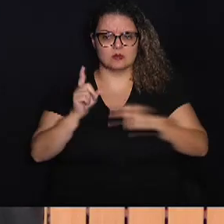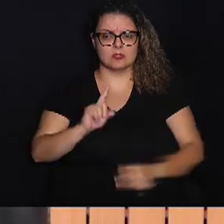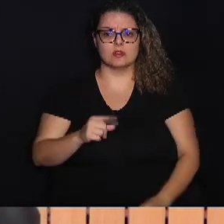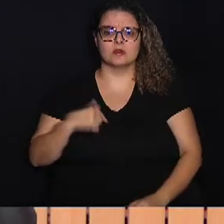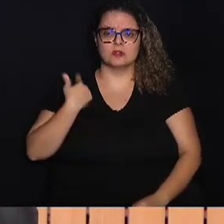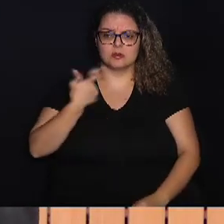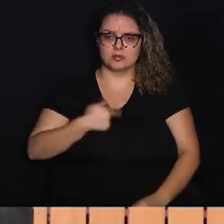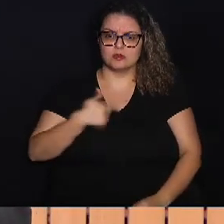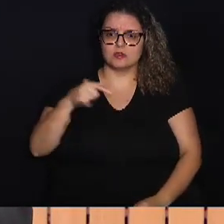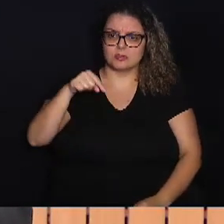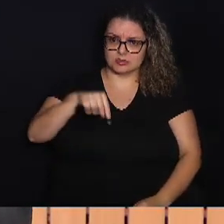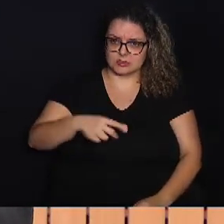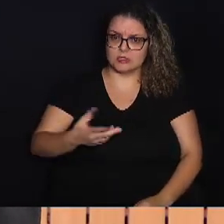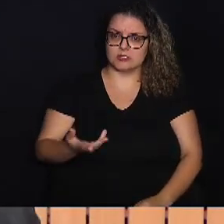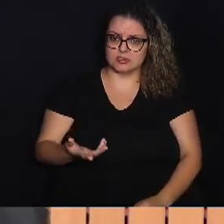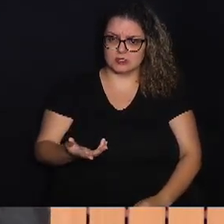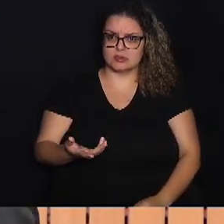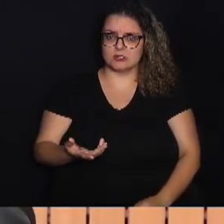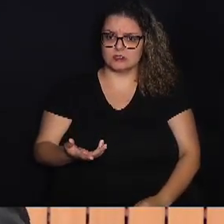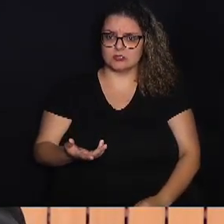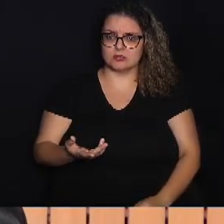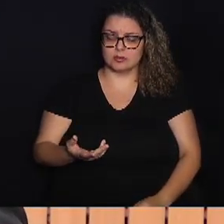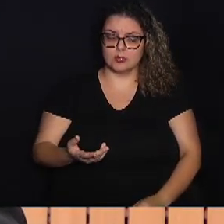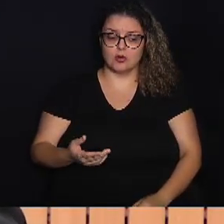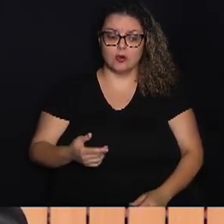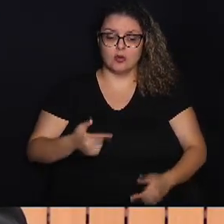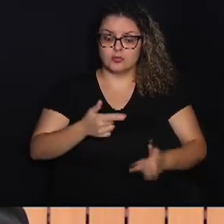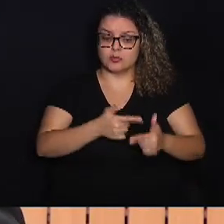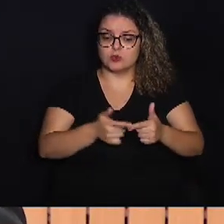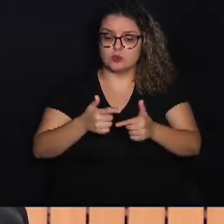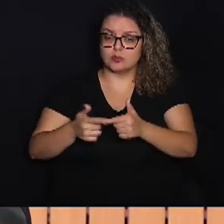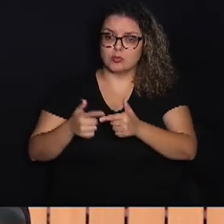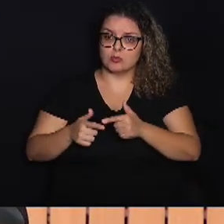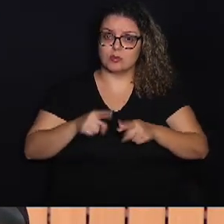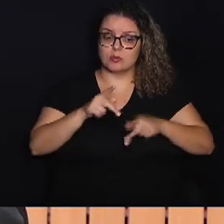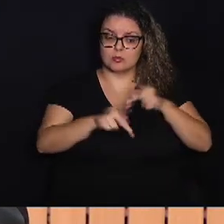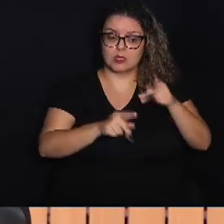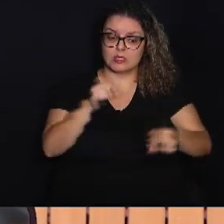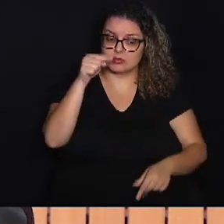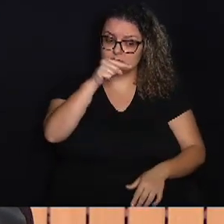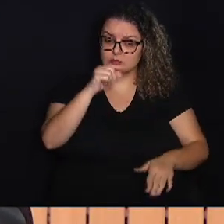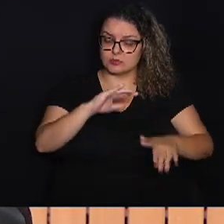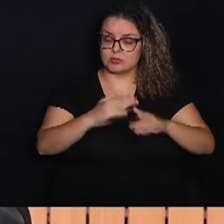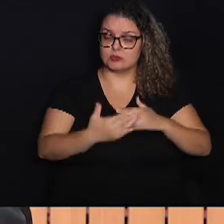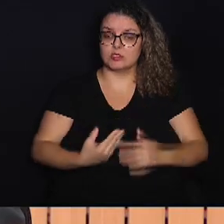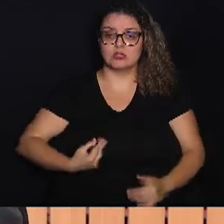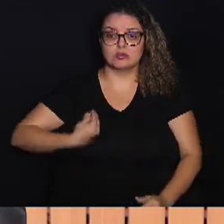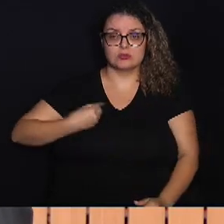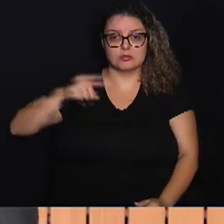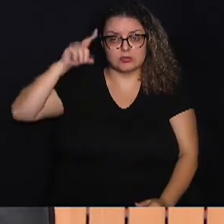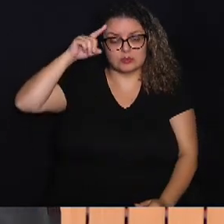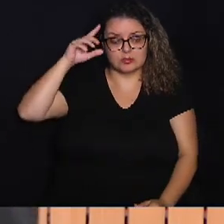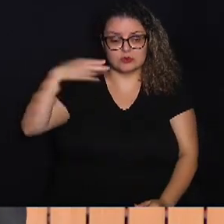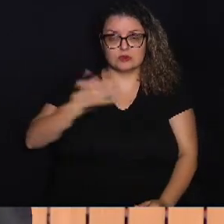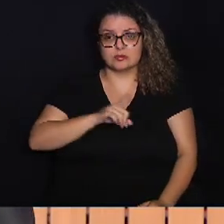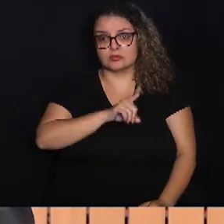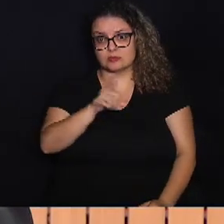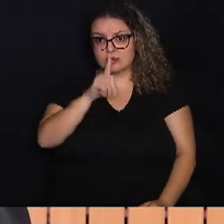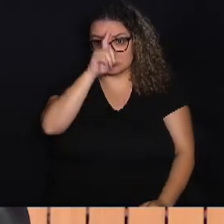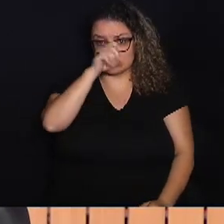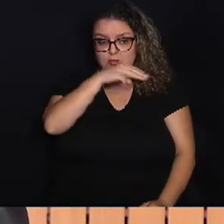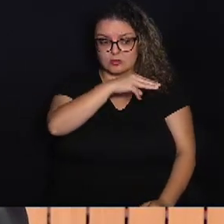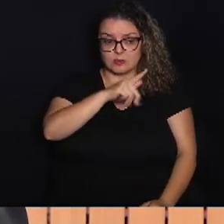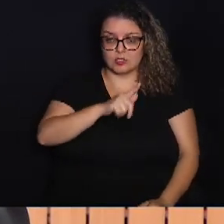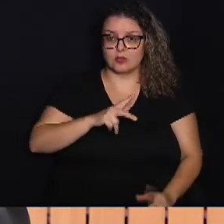aqui a dor de quem está lá nos bairros de quem vai ao hospital Maro Gate como